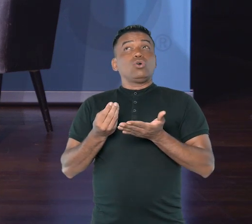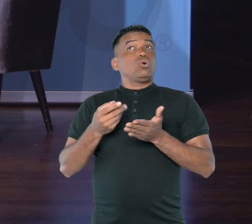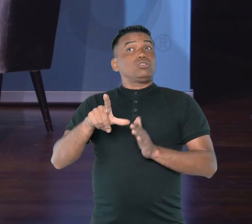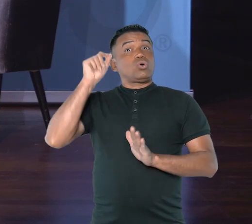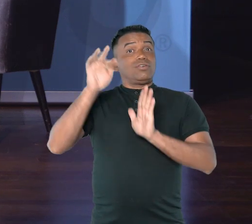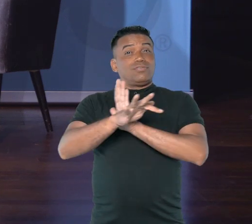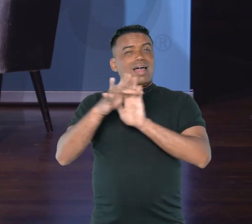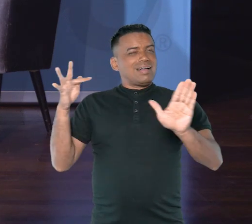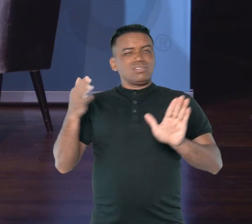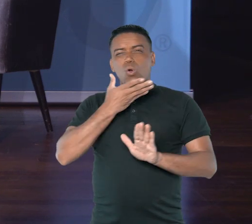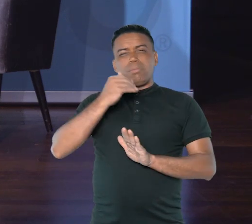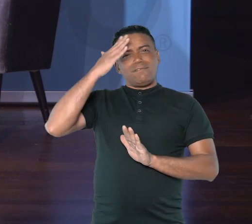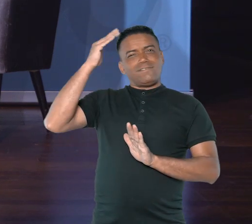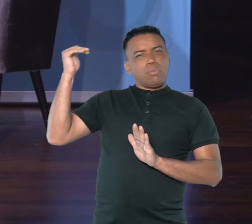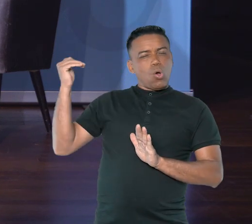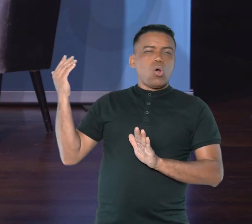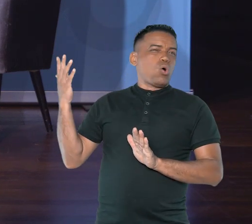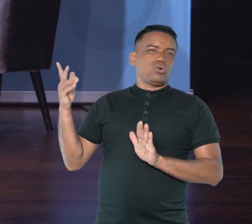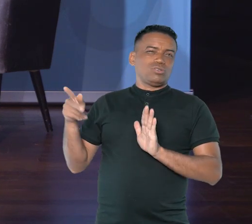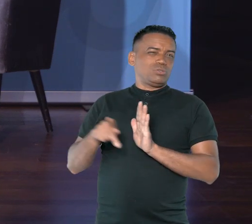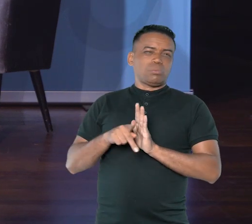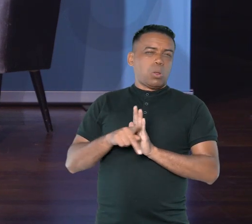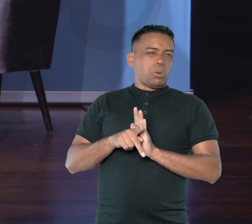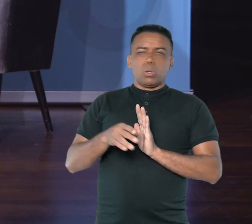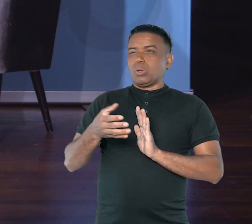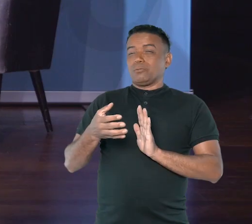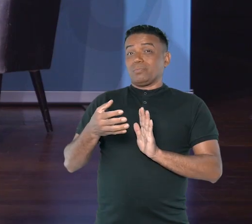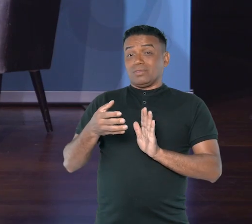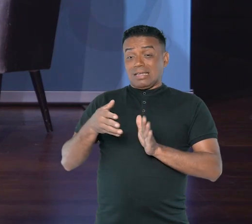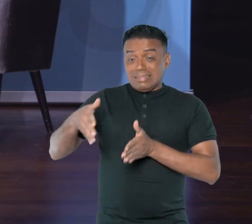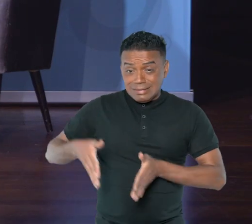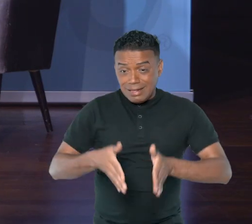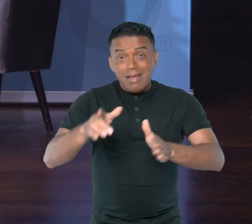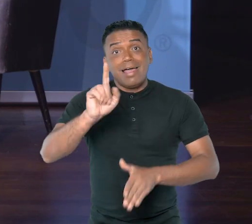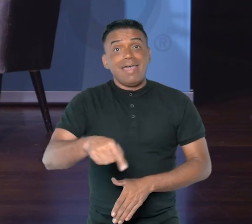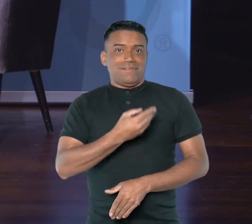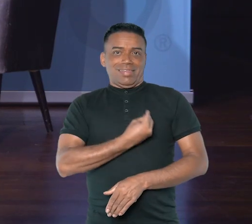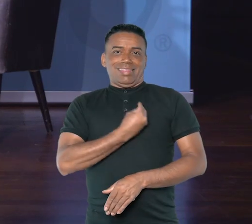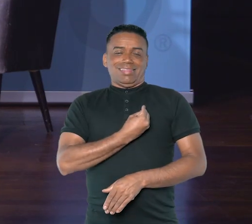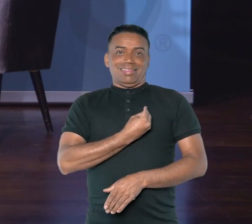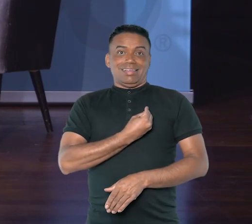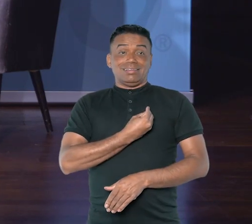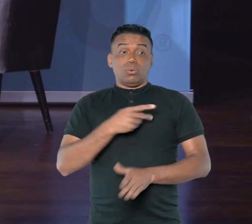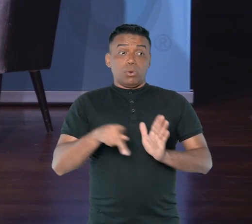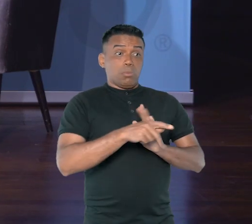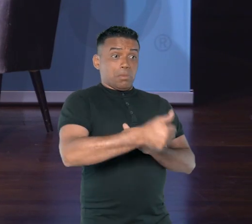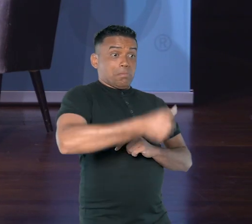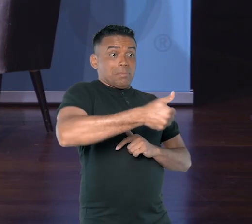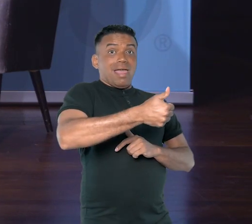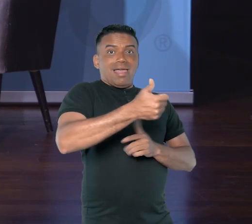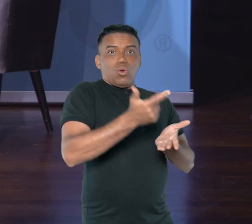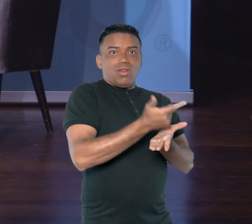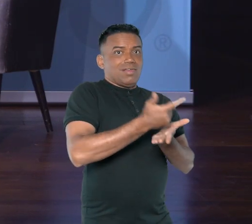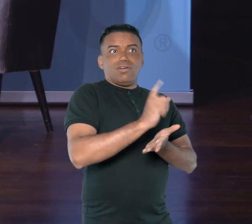do Jack Kerouac, né, que é um mestre da literatura de viagem, na minha opinião, que é estrada é vida. Então, acho que da mesma forma que o primeiro livro não